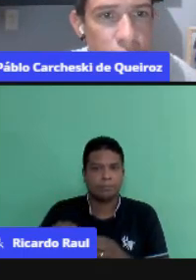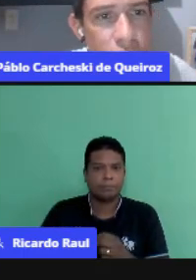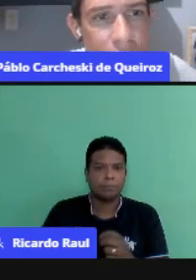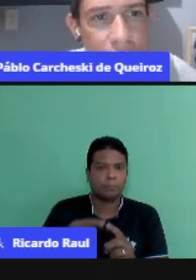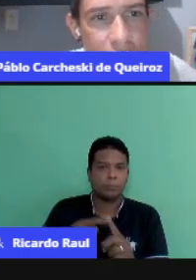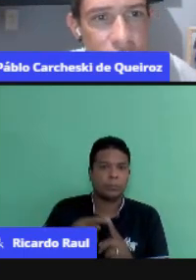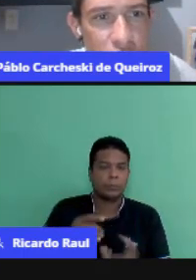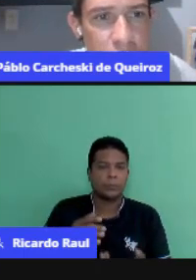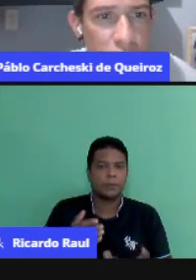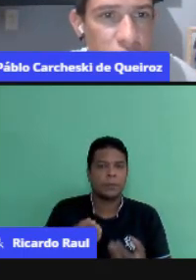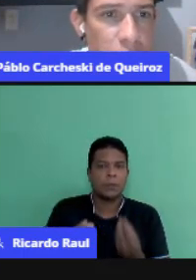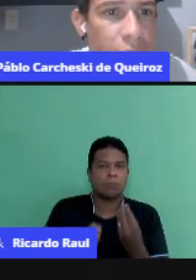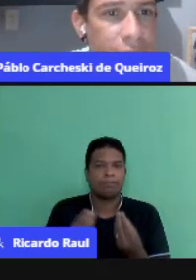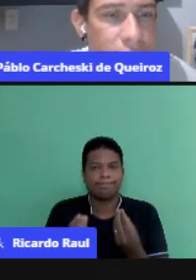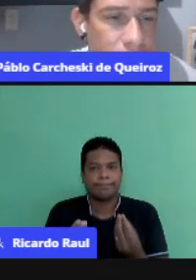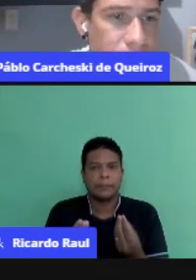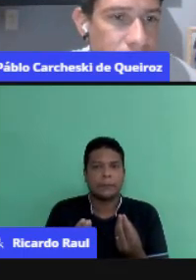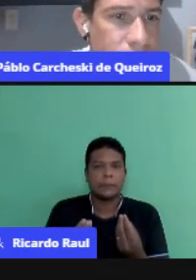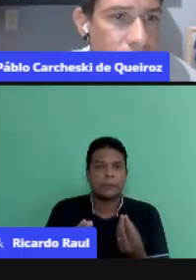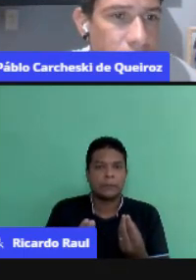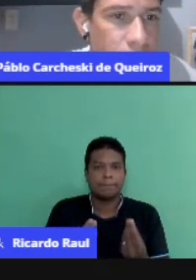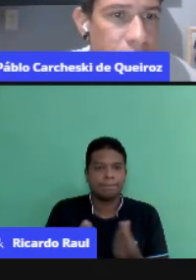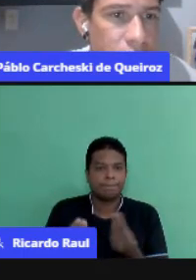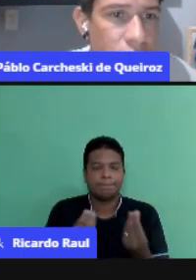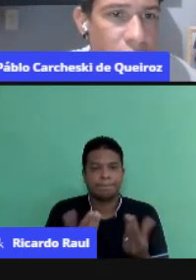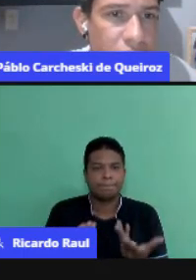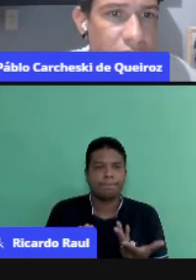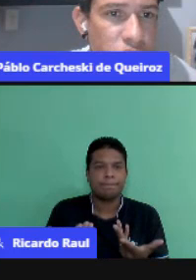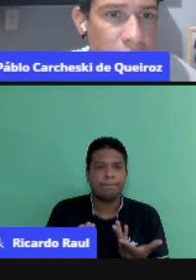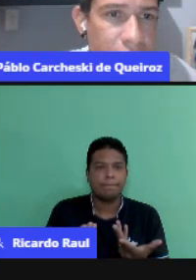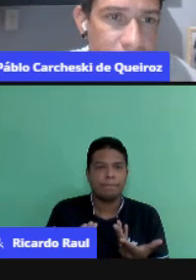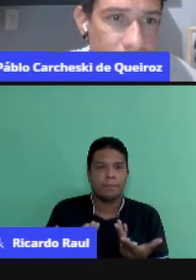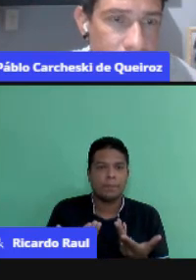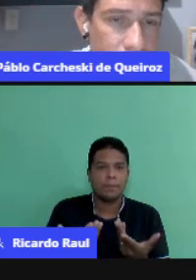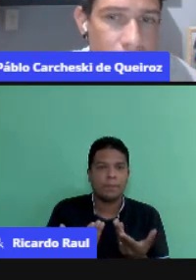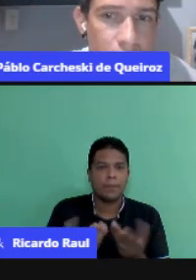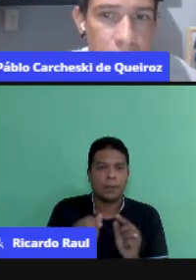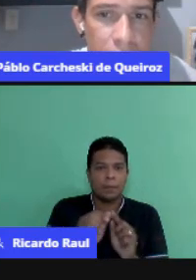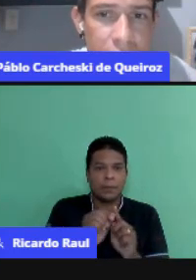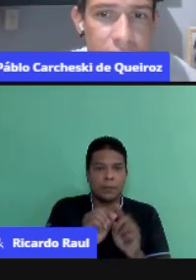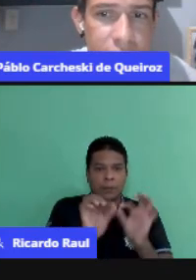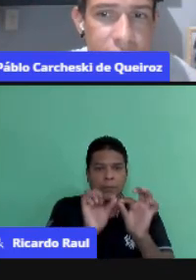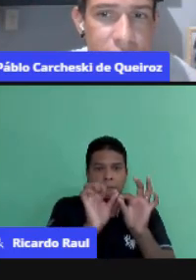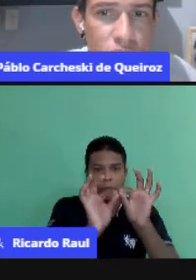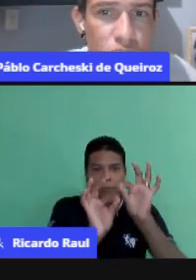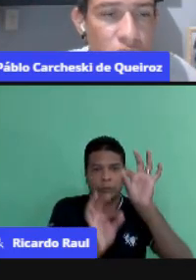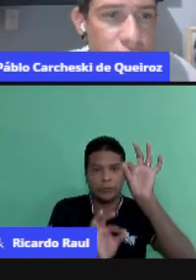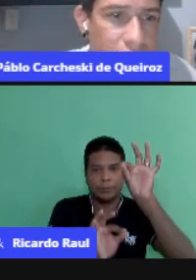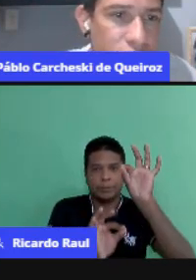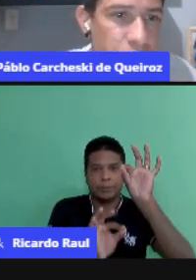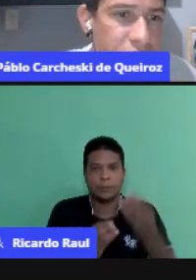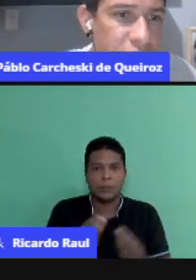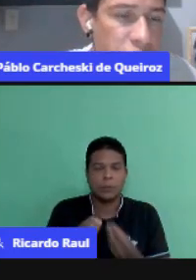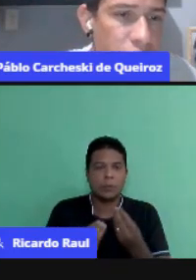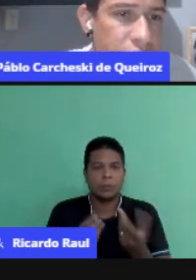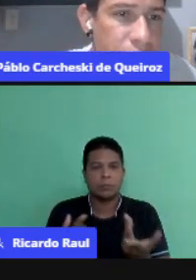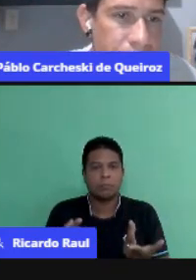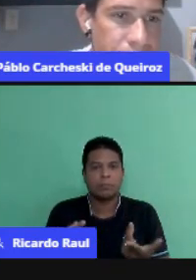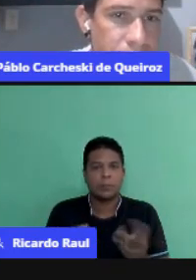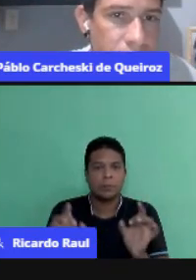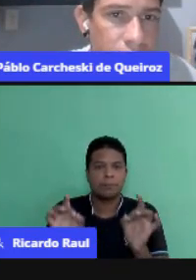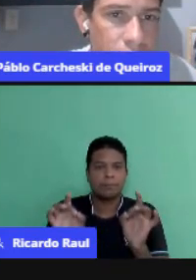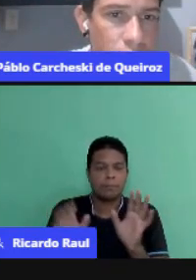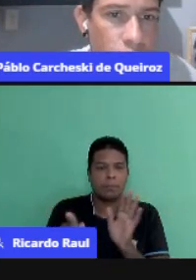do domínio dela, a gente pode ter uma reta, né? Uma representação gráfica lá de uma reta. Mas, e no nosso caso específico